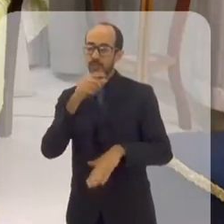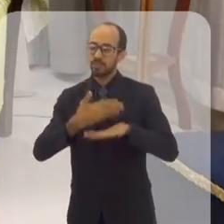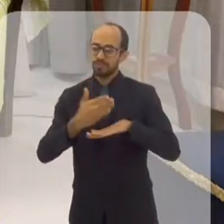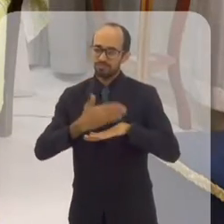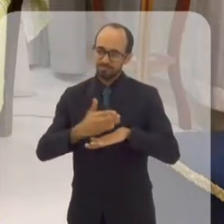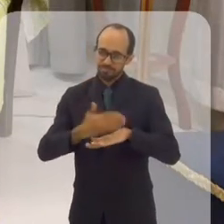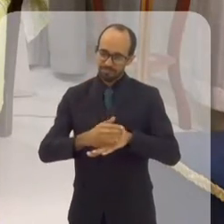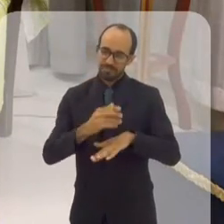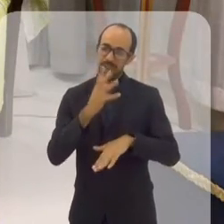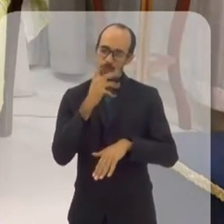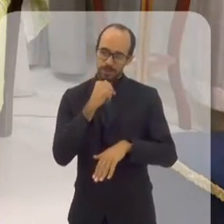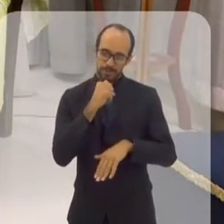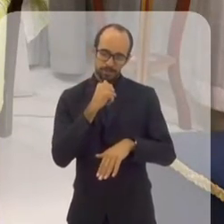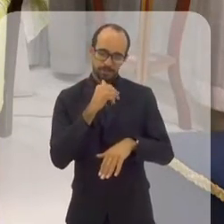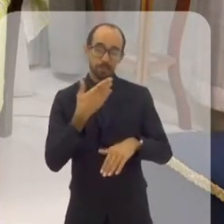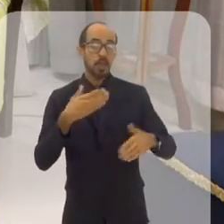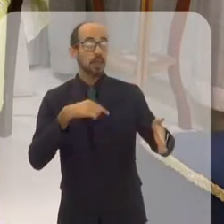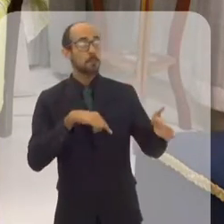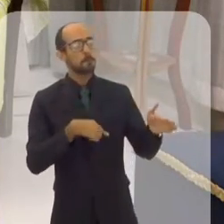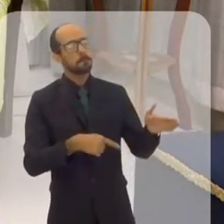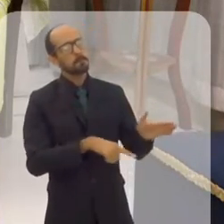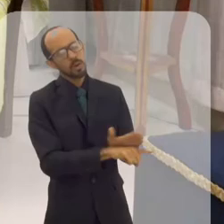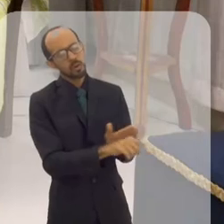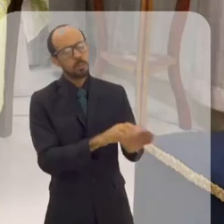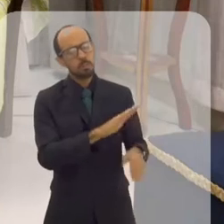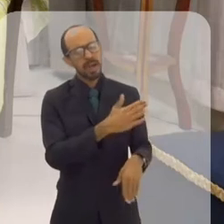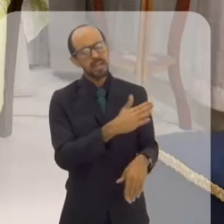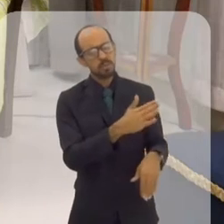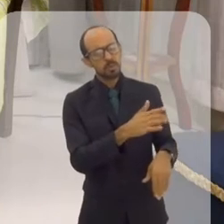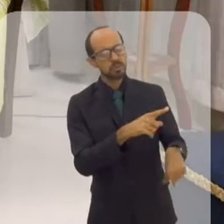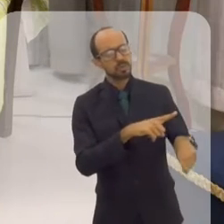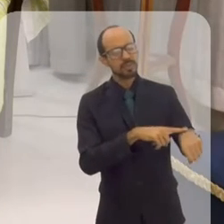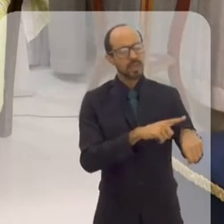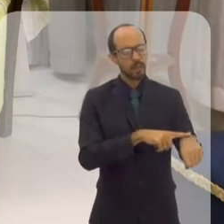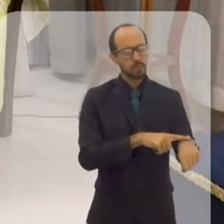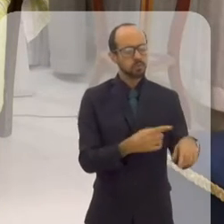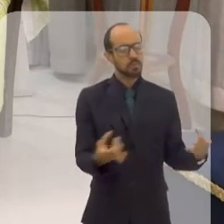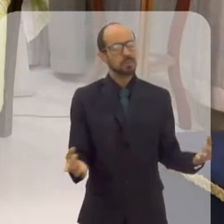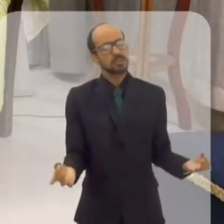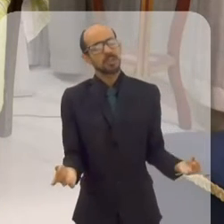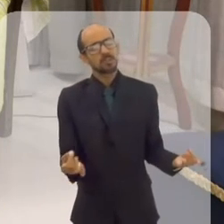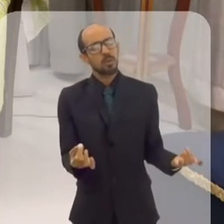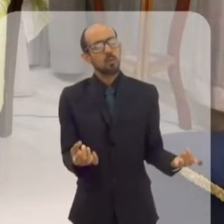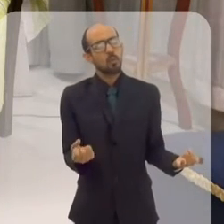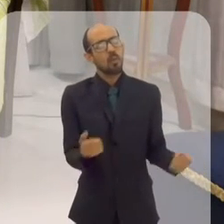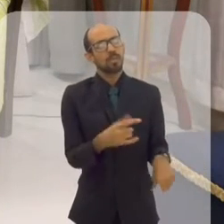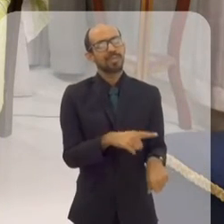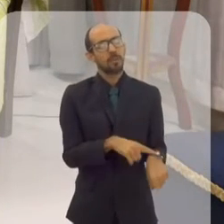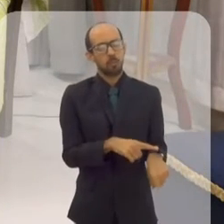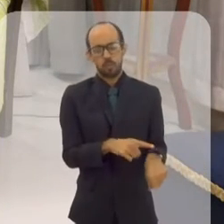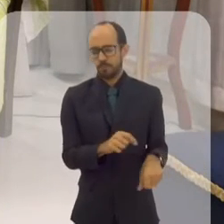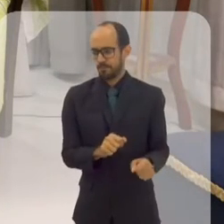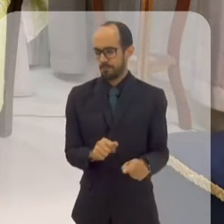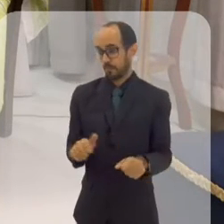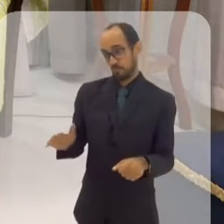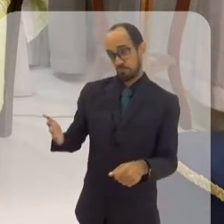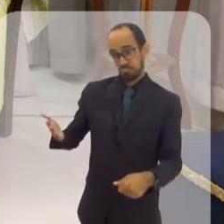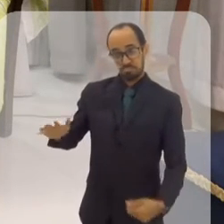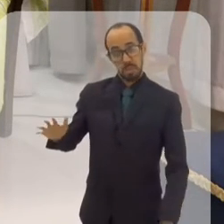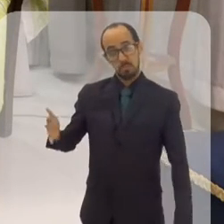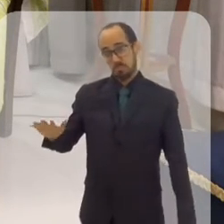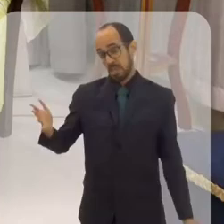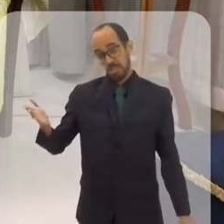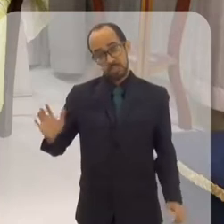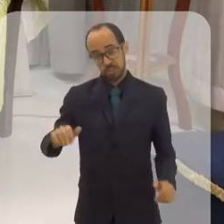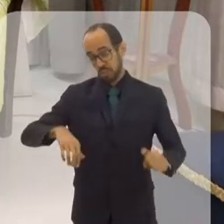tempo entendi Qual é o tempo mais ou menos de uma meditação e olha